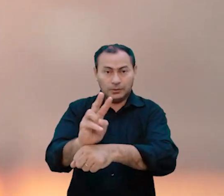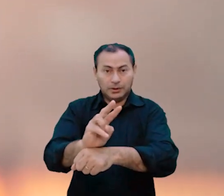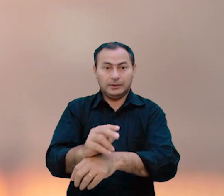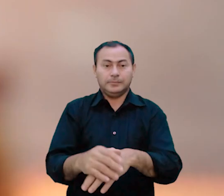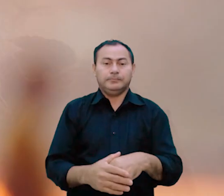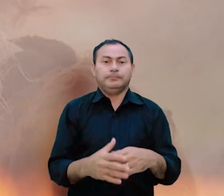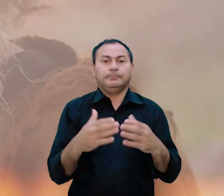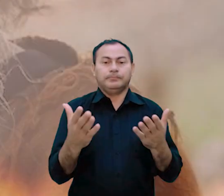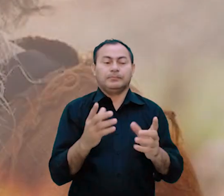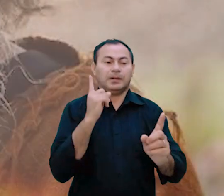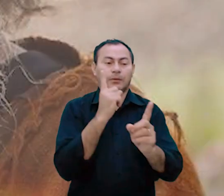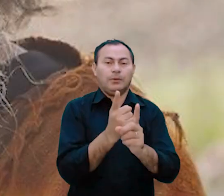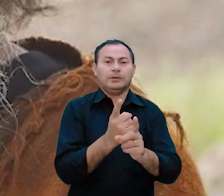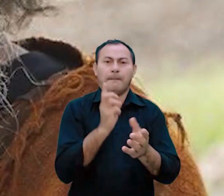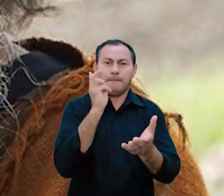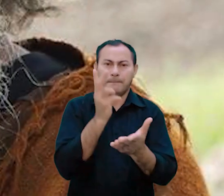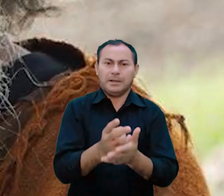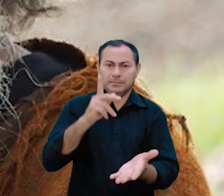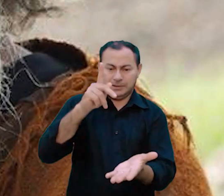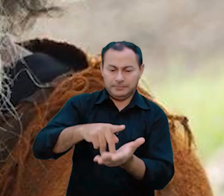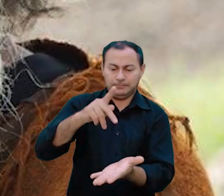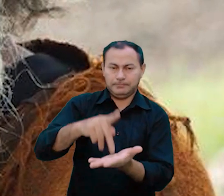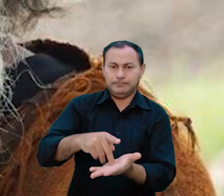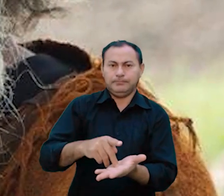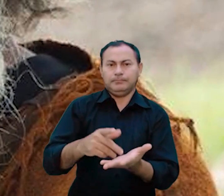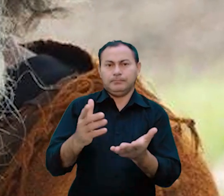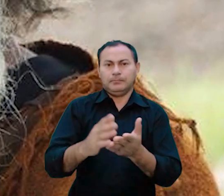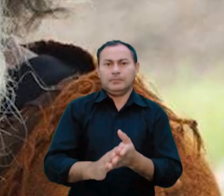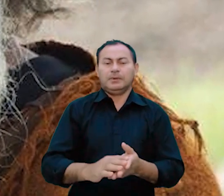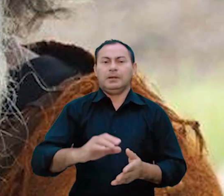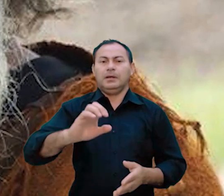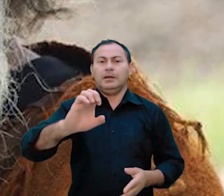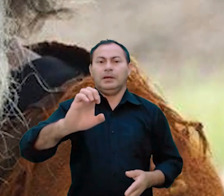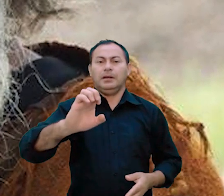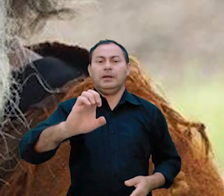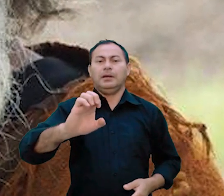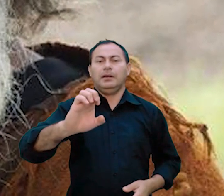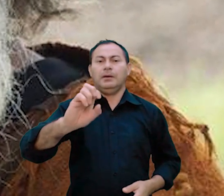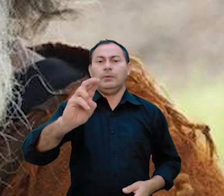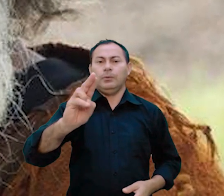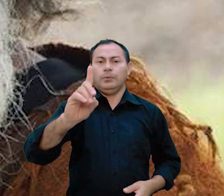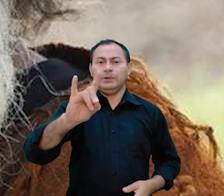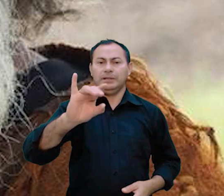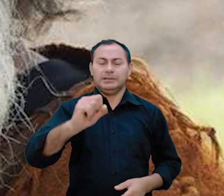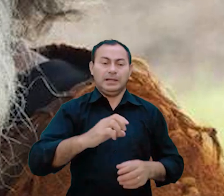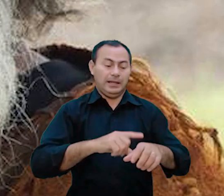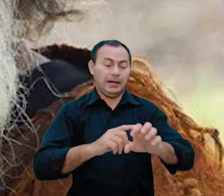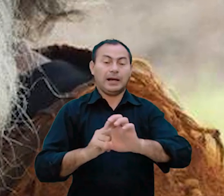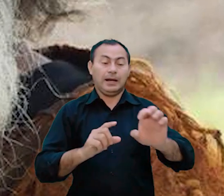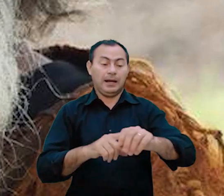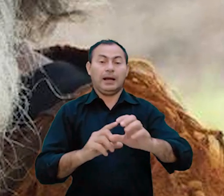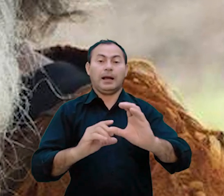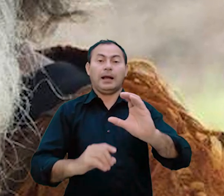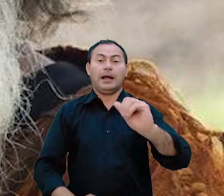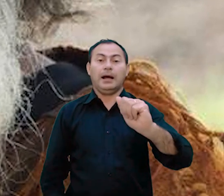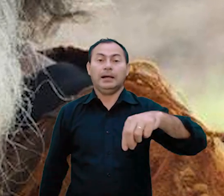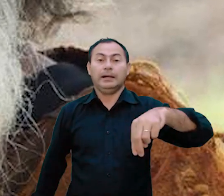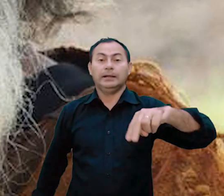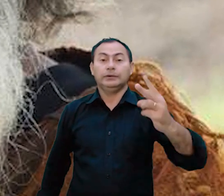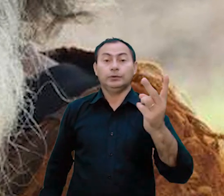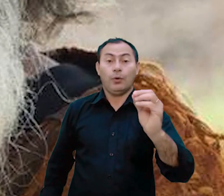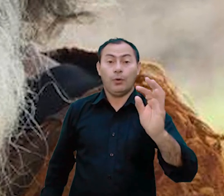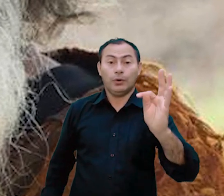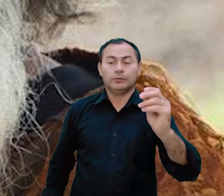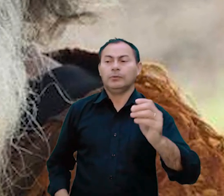no controle. Encontramos essa mesma verdade em Eude. Eude era canhoto. O povo tinha